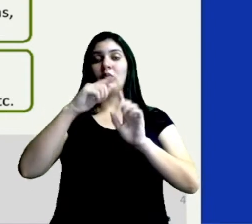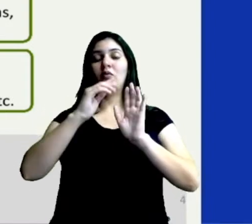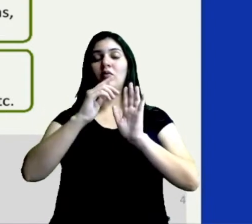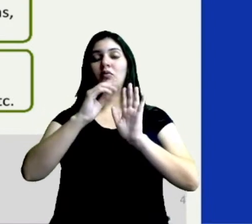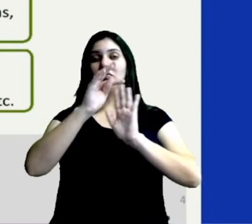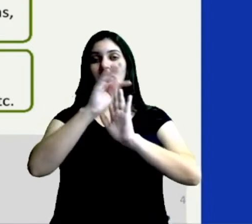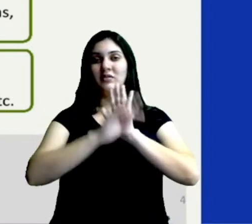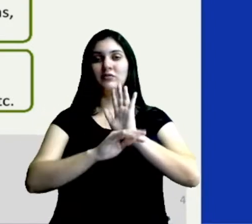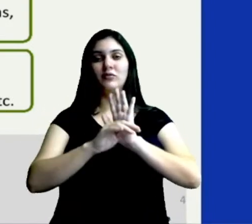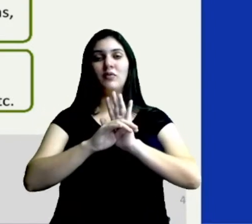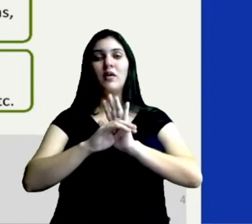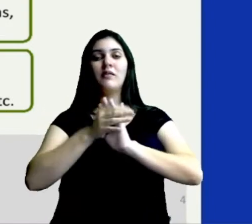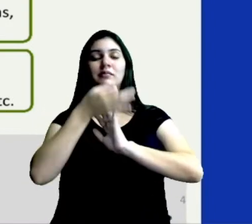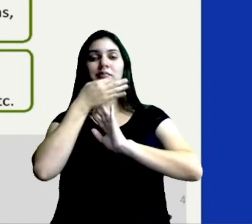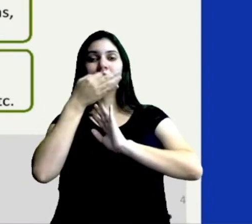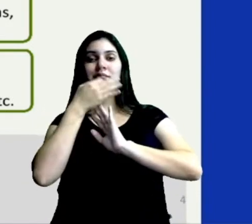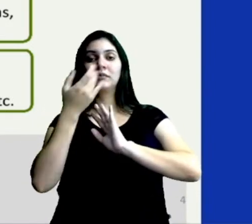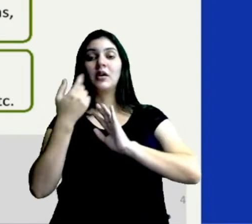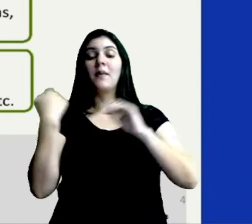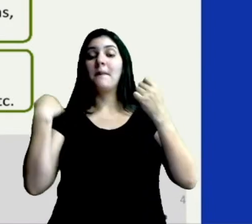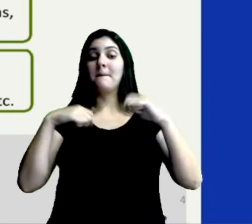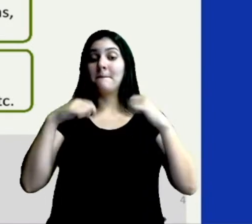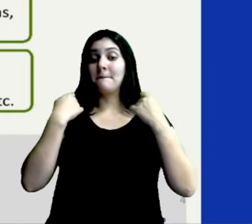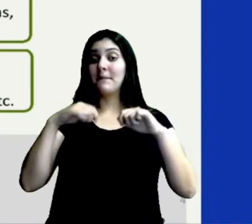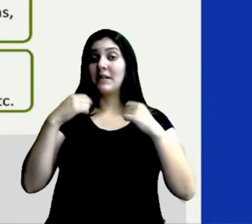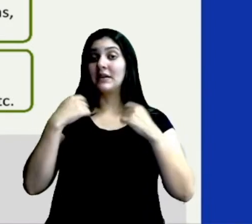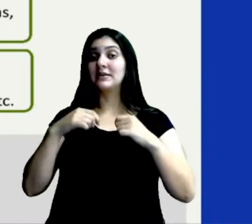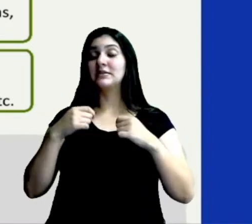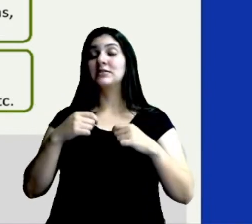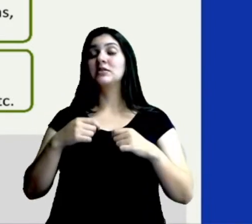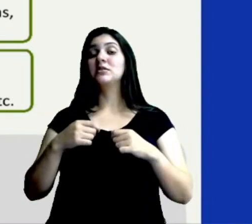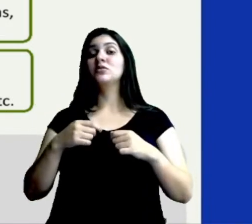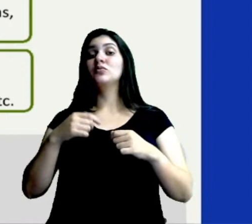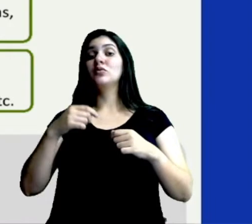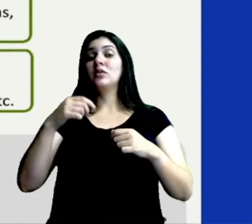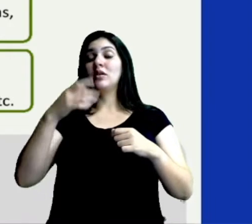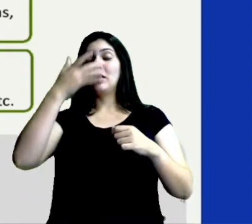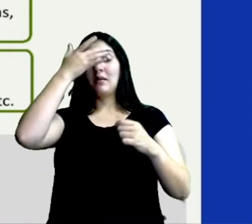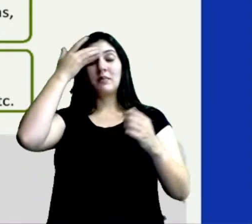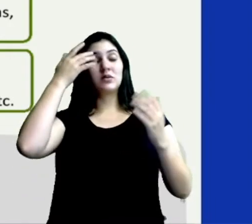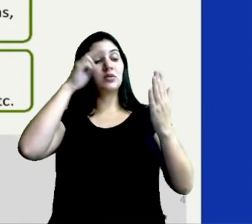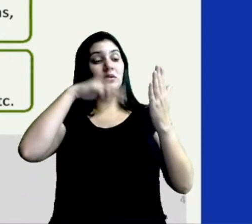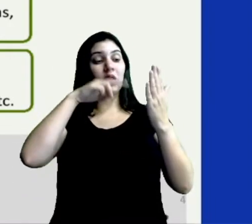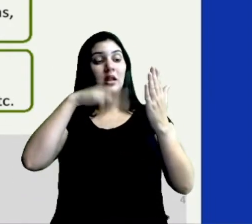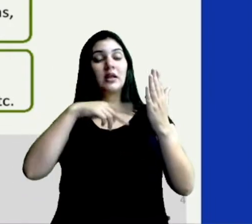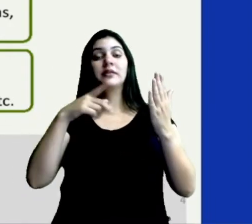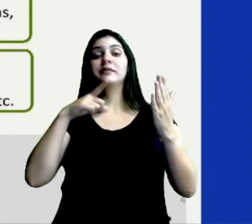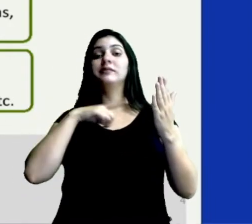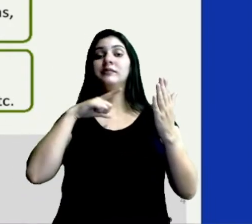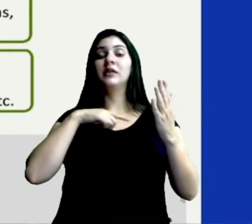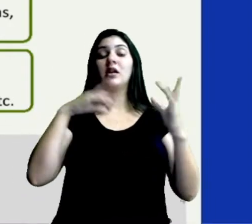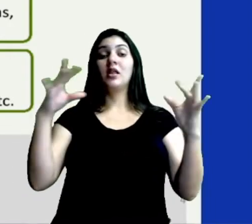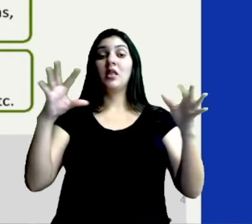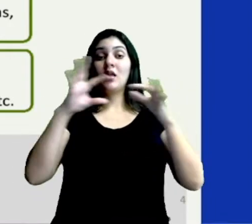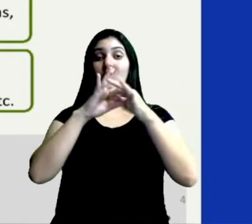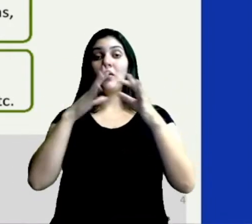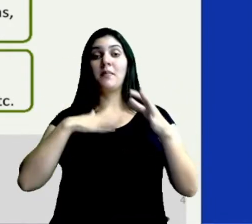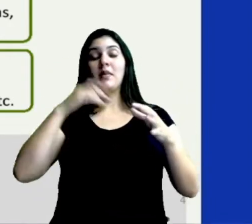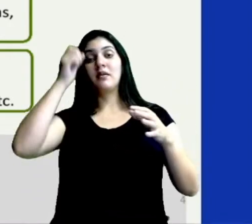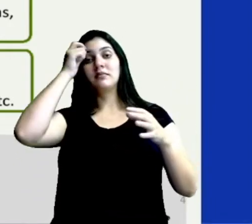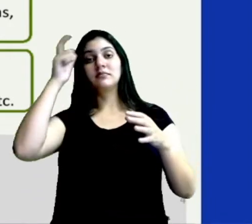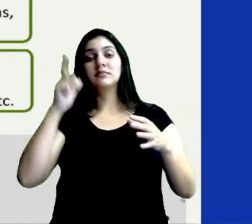argumentativo, eu tenho que convencer o leitor das minhas ideias. Por isso que tem o manifesto, o sermão, né?